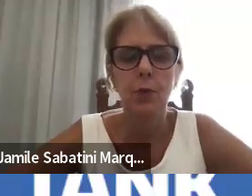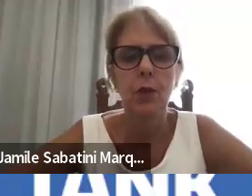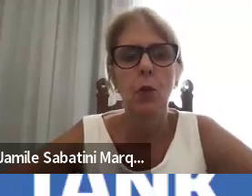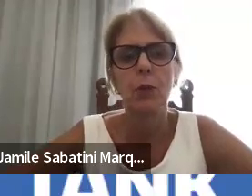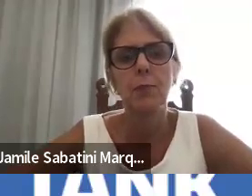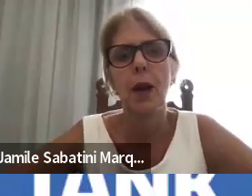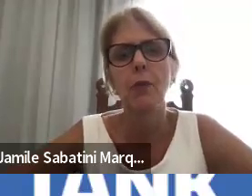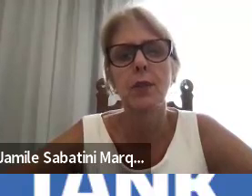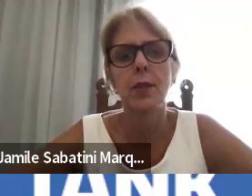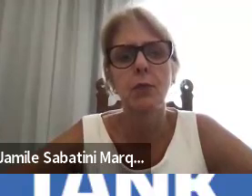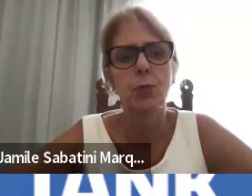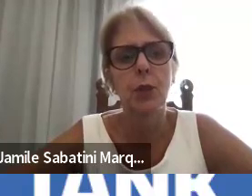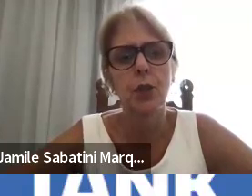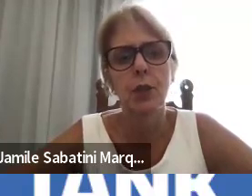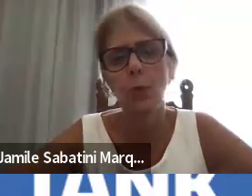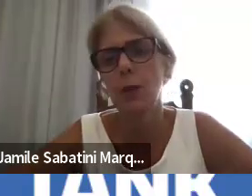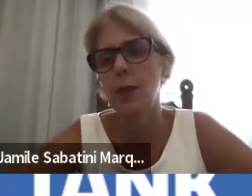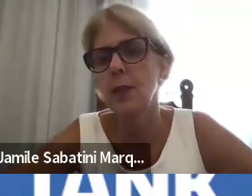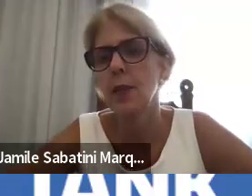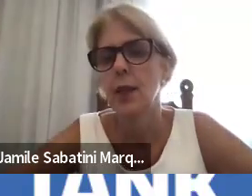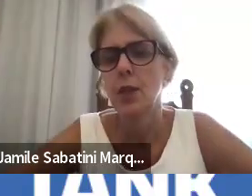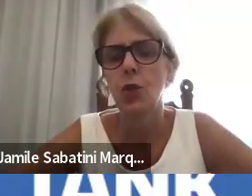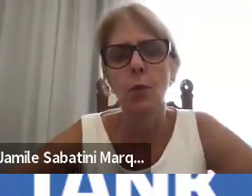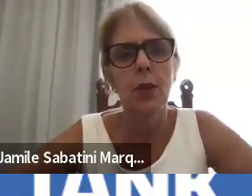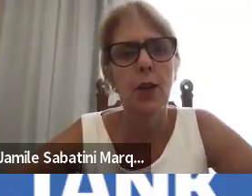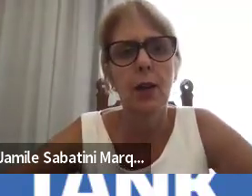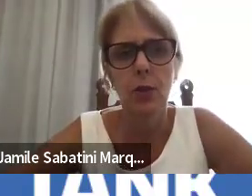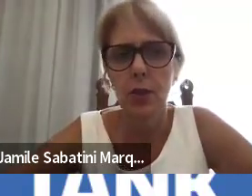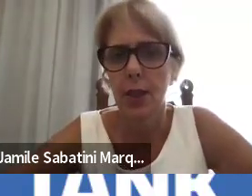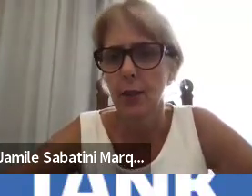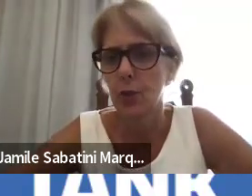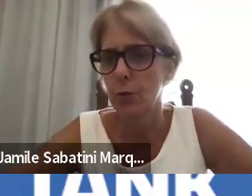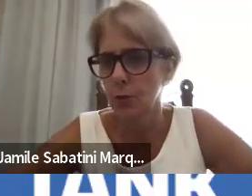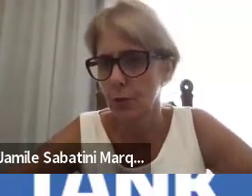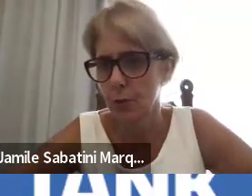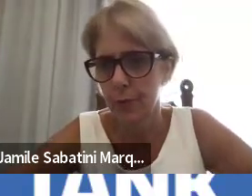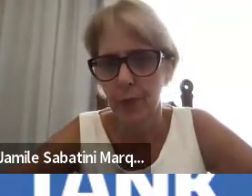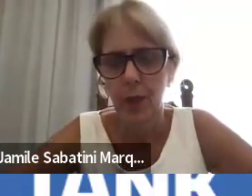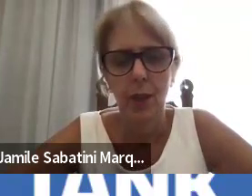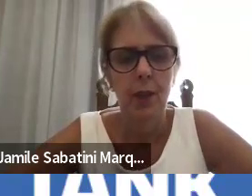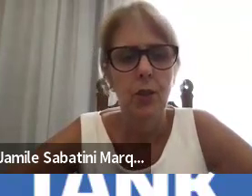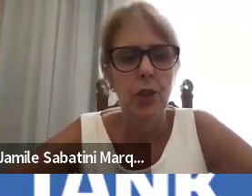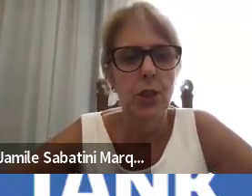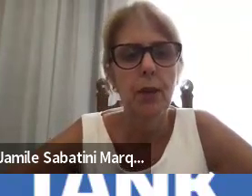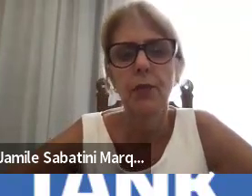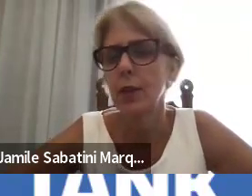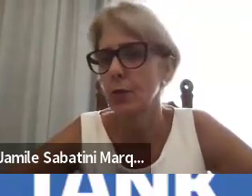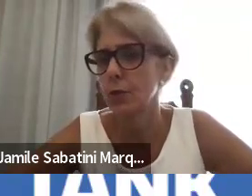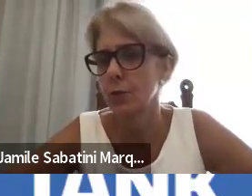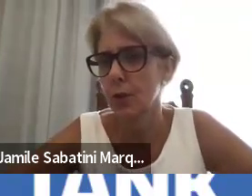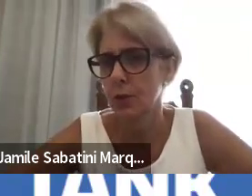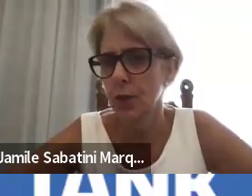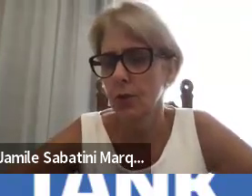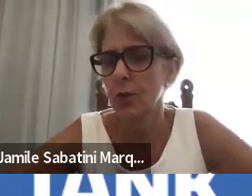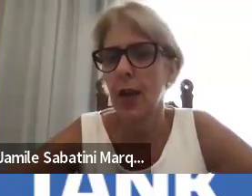governo, respondendo algumas pautas em termos de políticas públicas e de comunicar à sociedade como um todo. Então, a gente está bem feliz